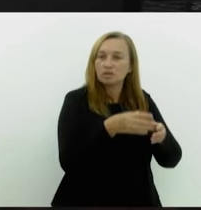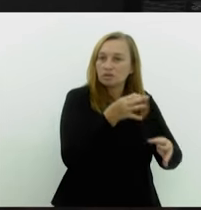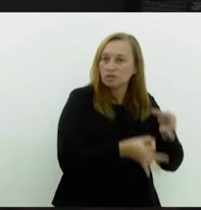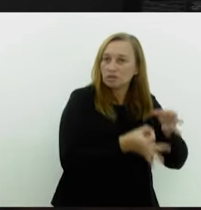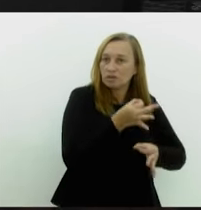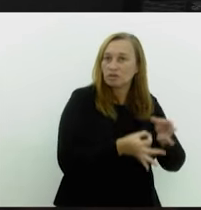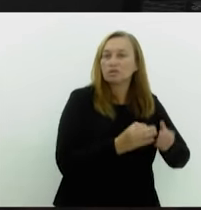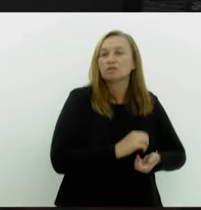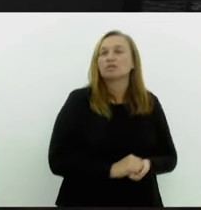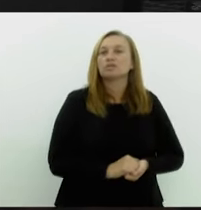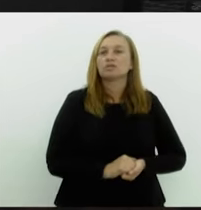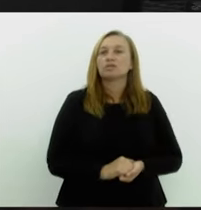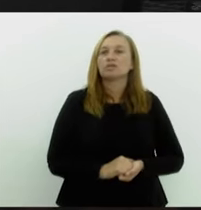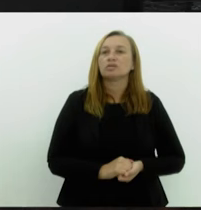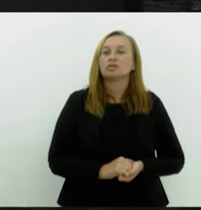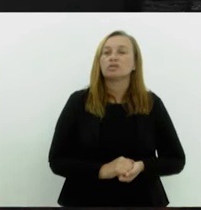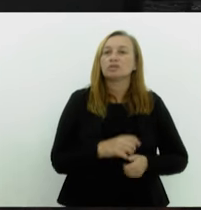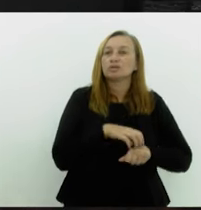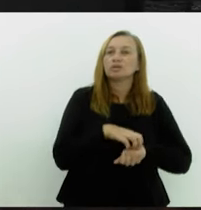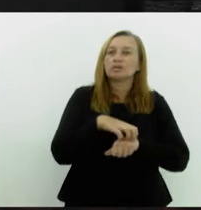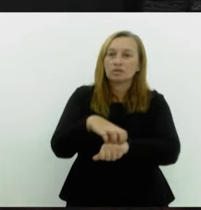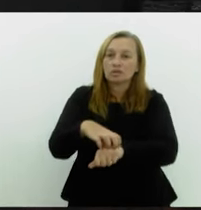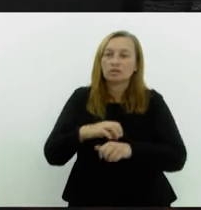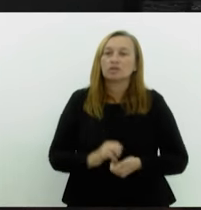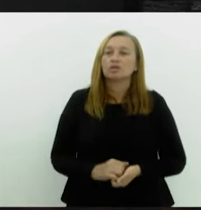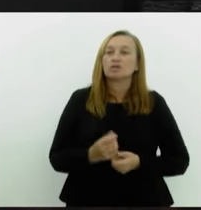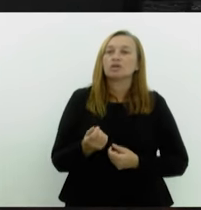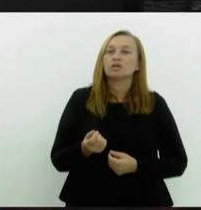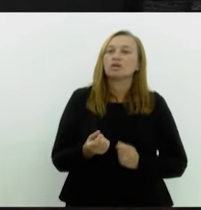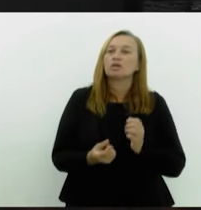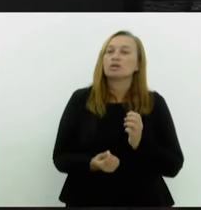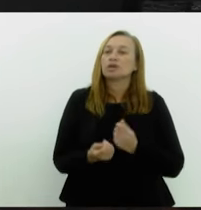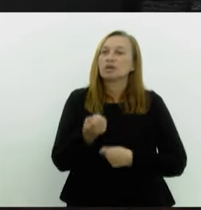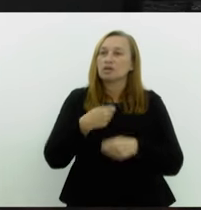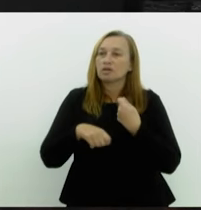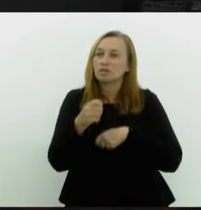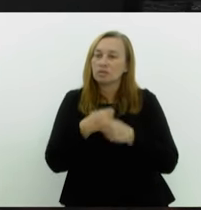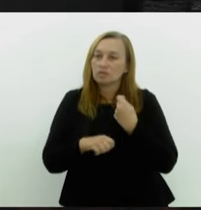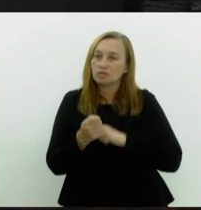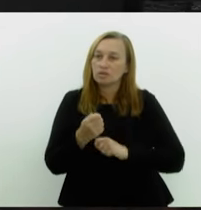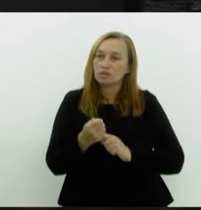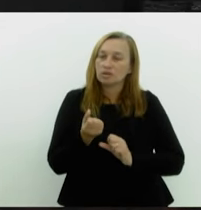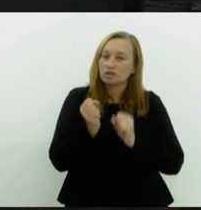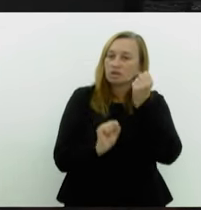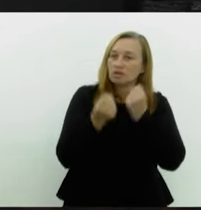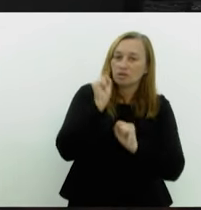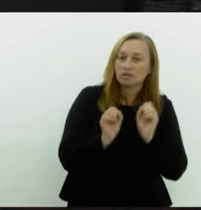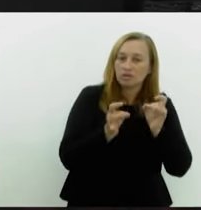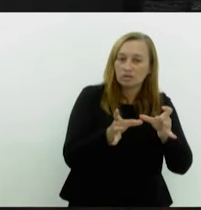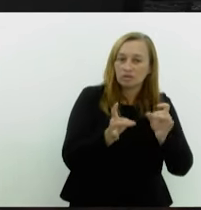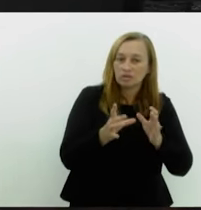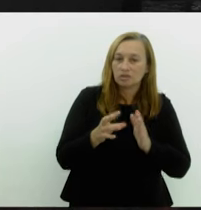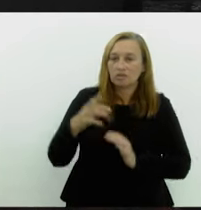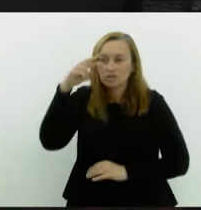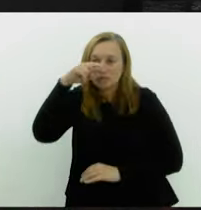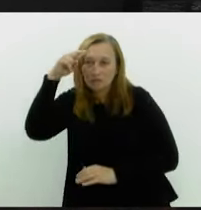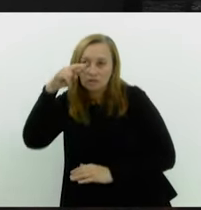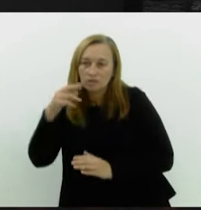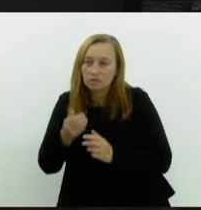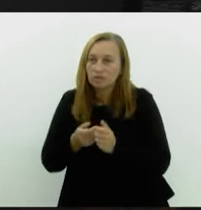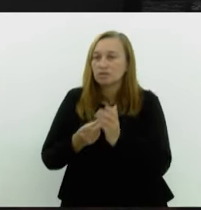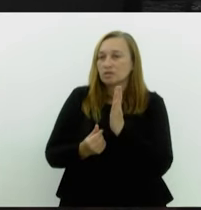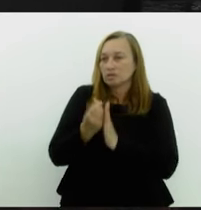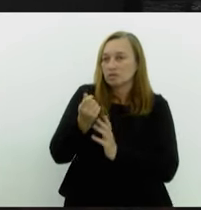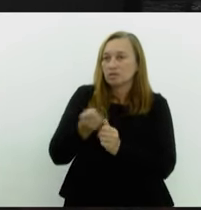e Justiça, Transporte, Economia, Indústria e Comércio, Orçamento e Finanças, Fiscalização Financeira e Controle,